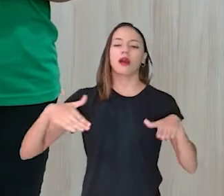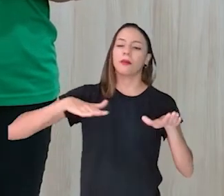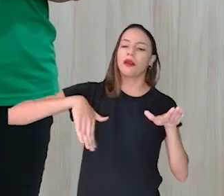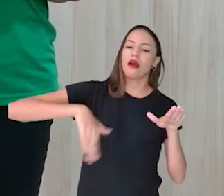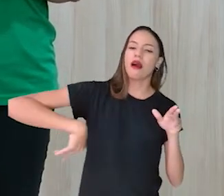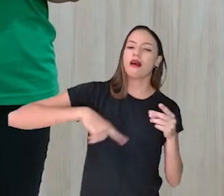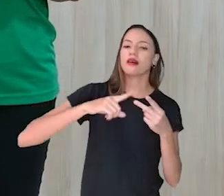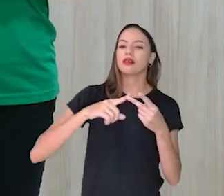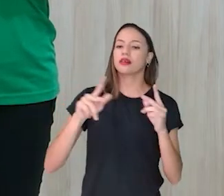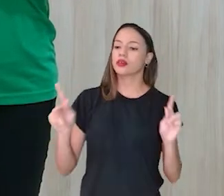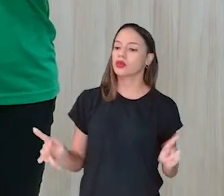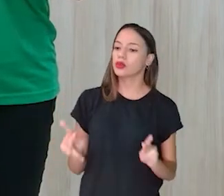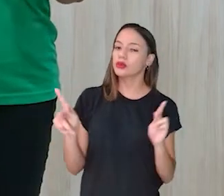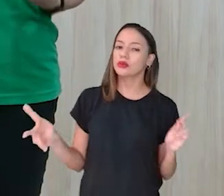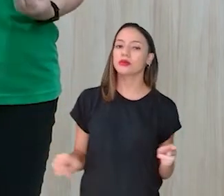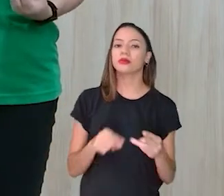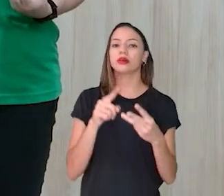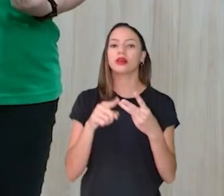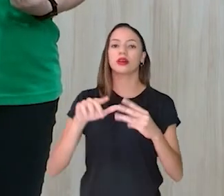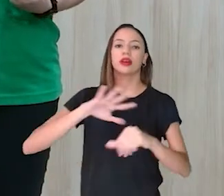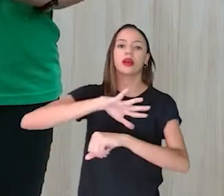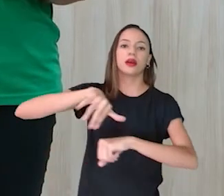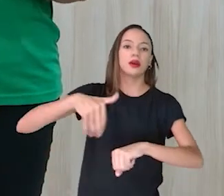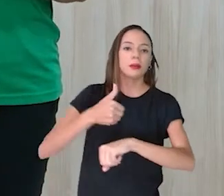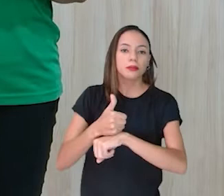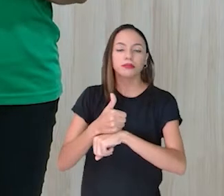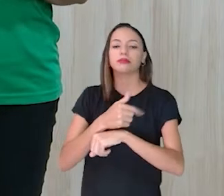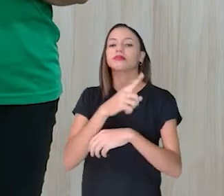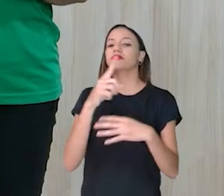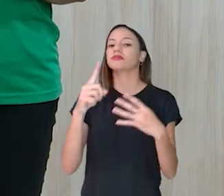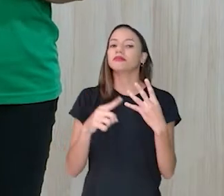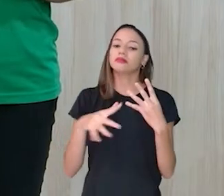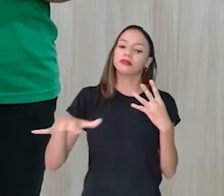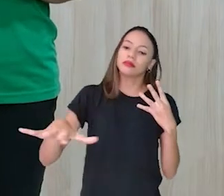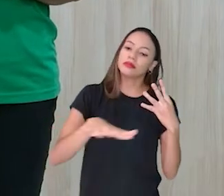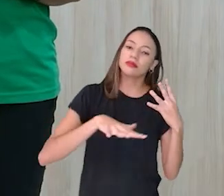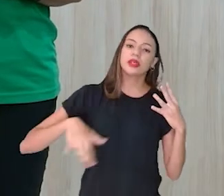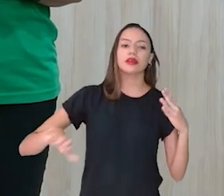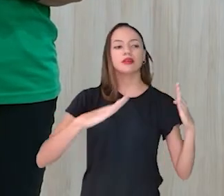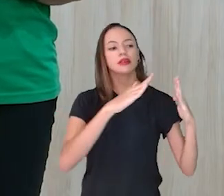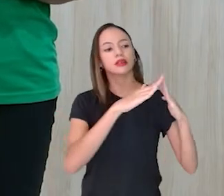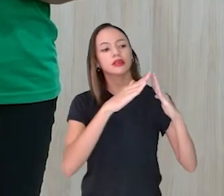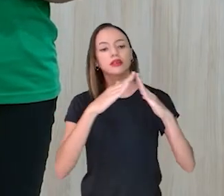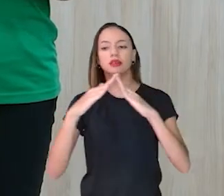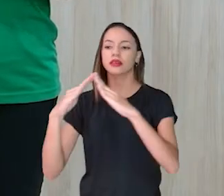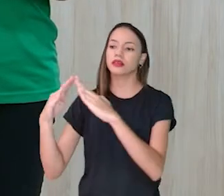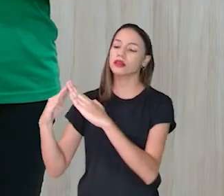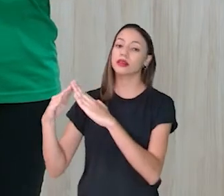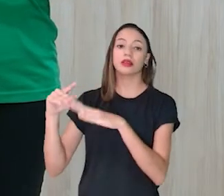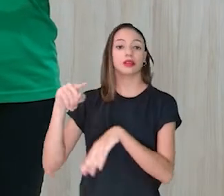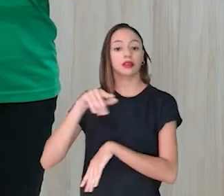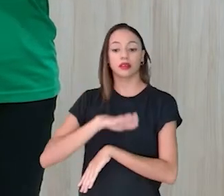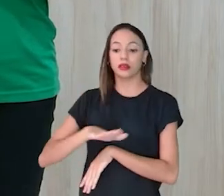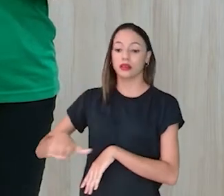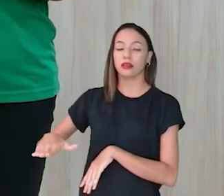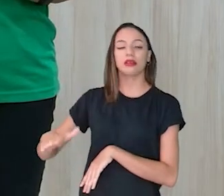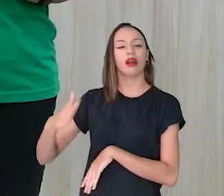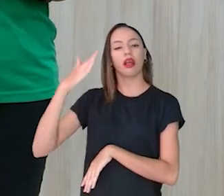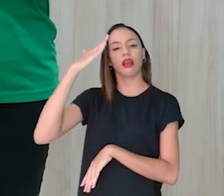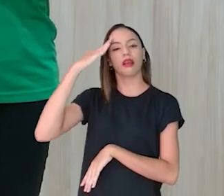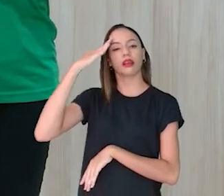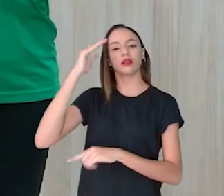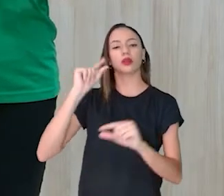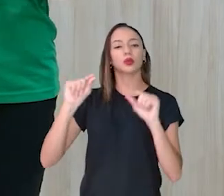shopping, um ambiente de parque, um ambiente de vizinhança, para que ela consiga